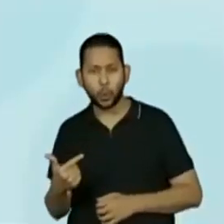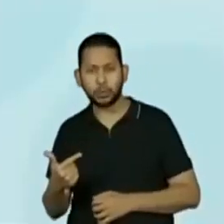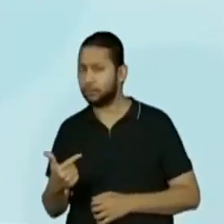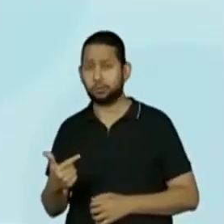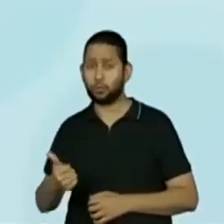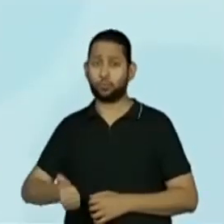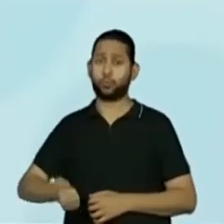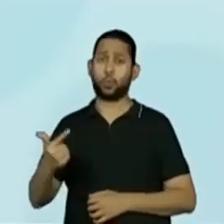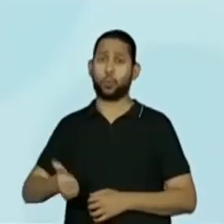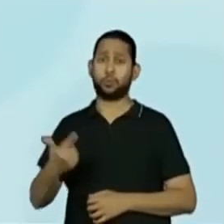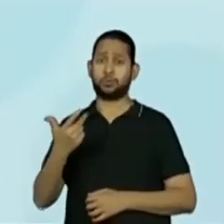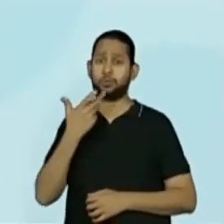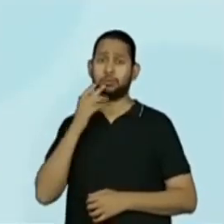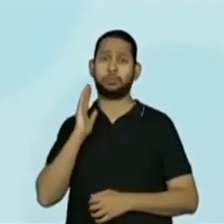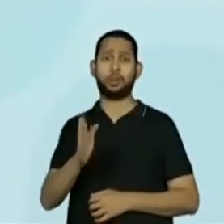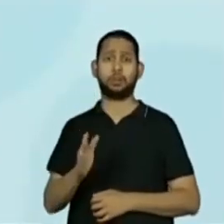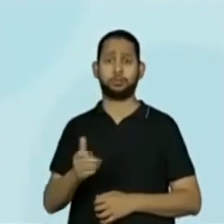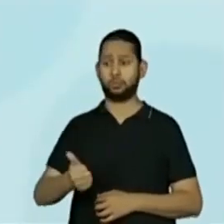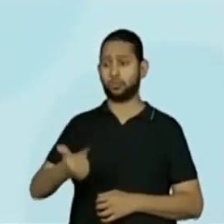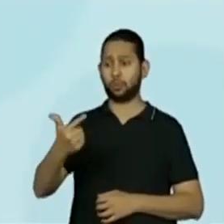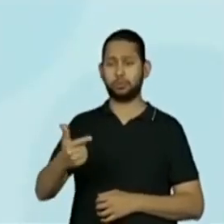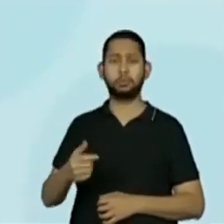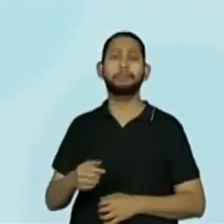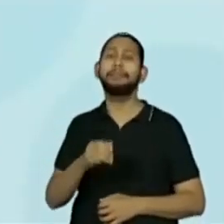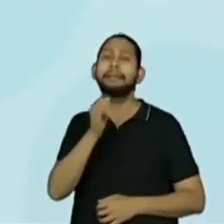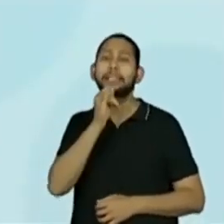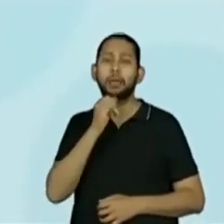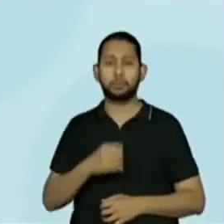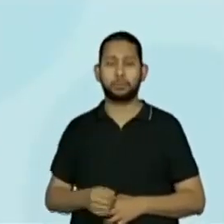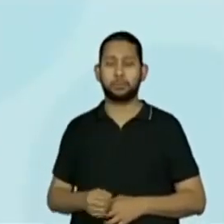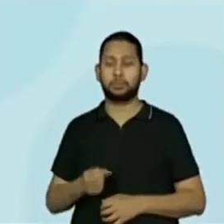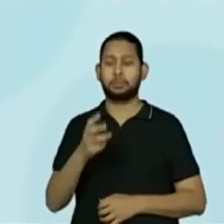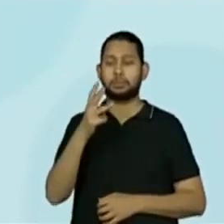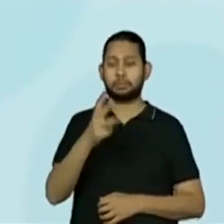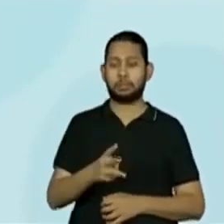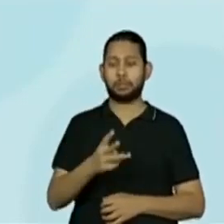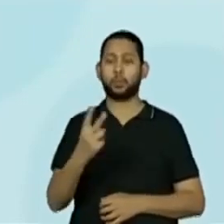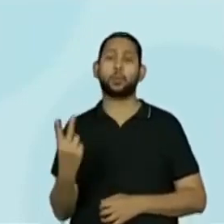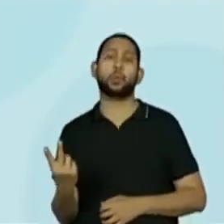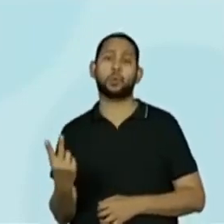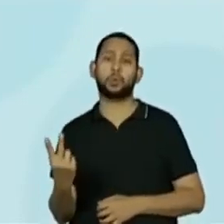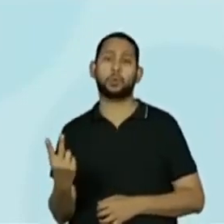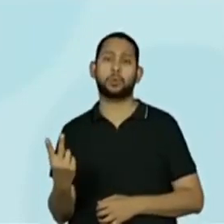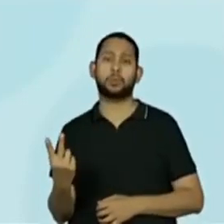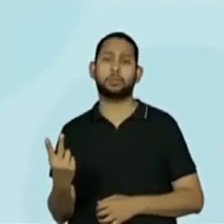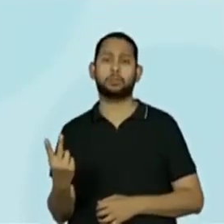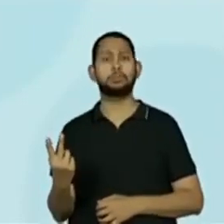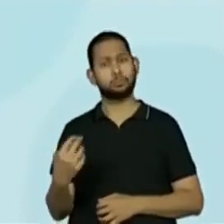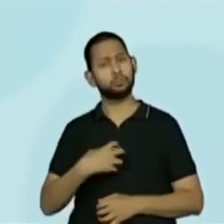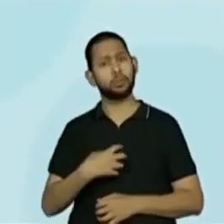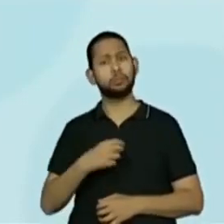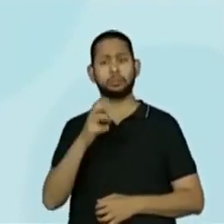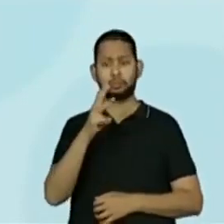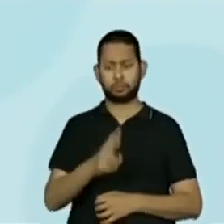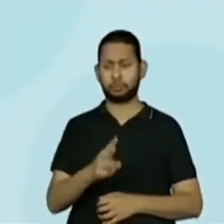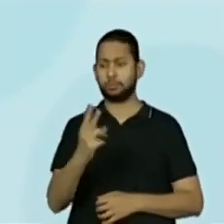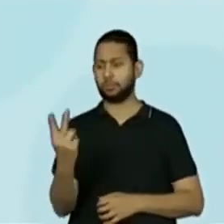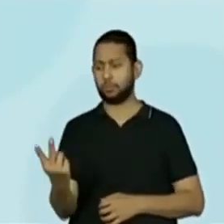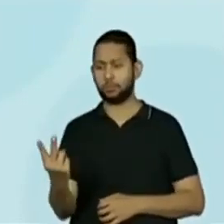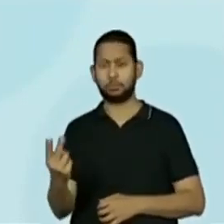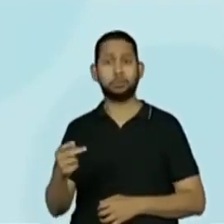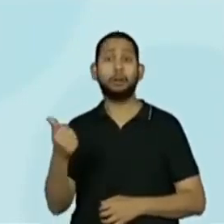mesmo? Como você fala, por exemplo, 30 e 2. A mesma